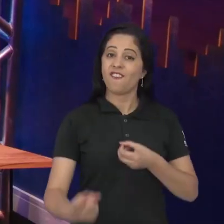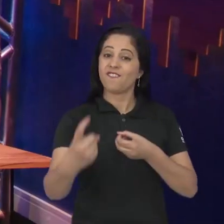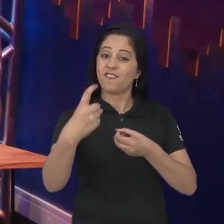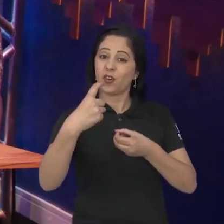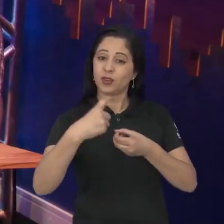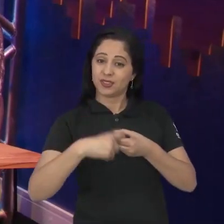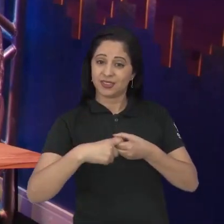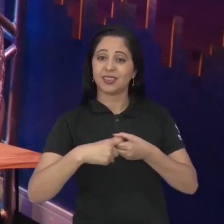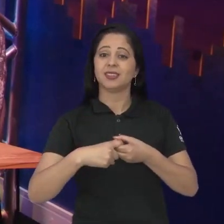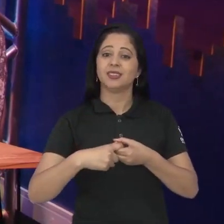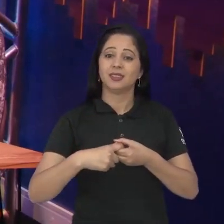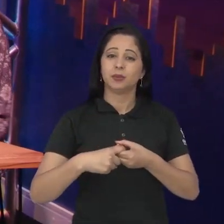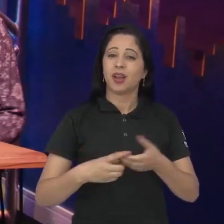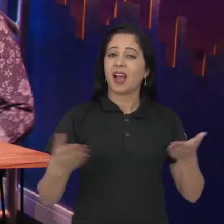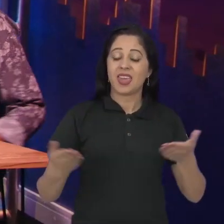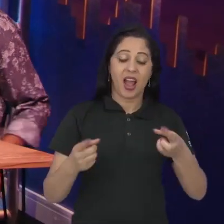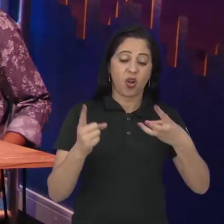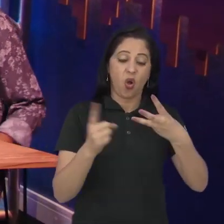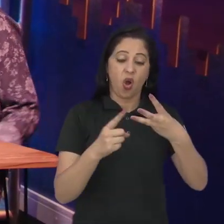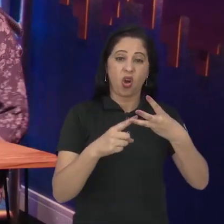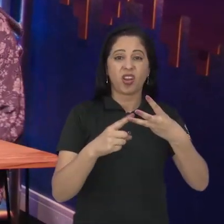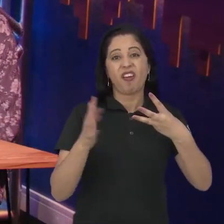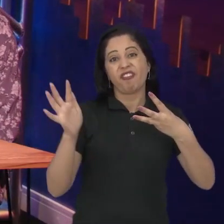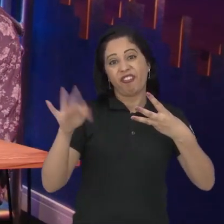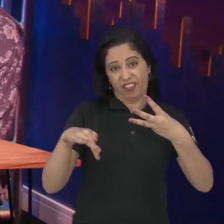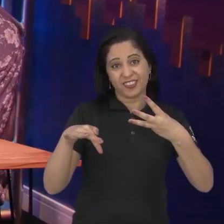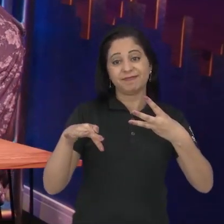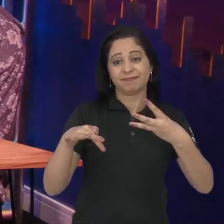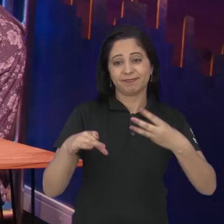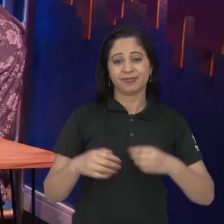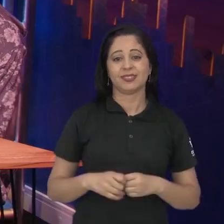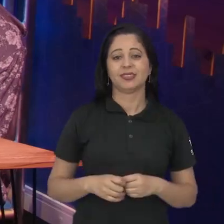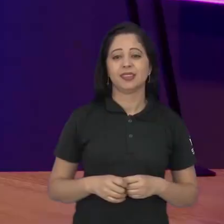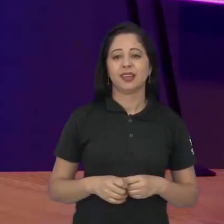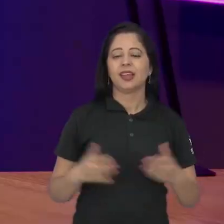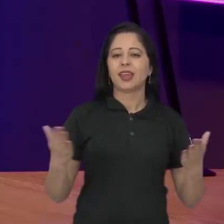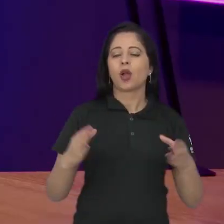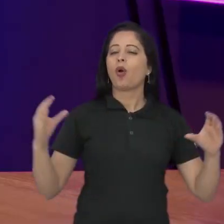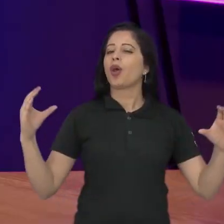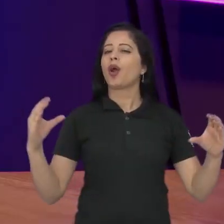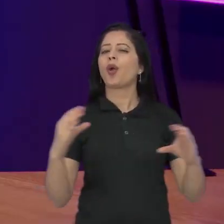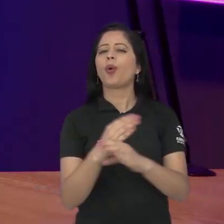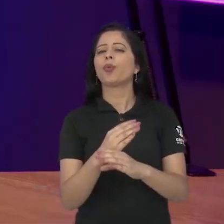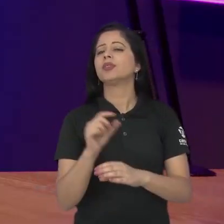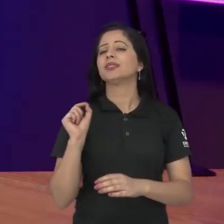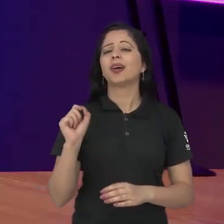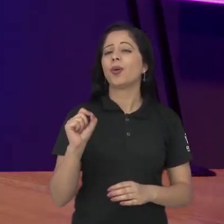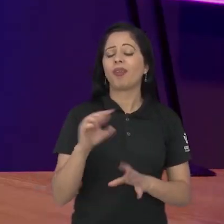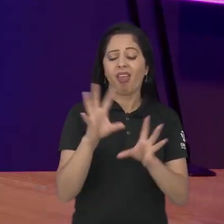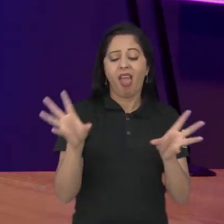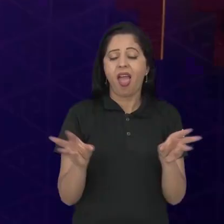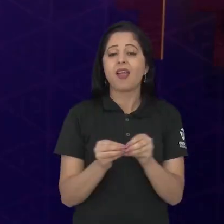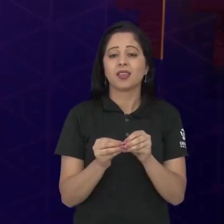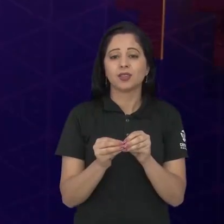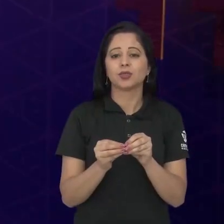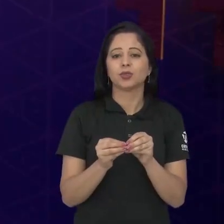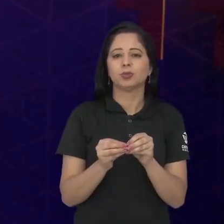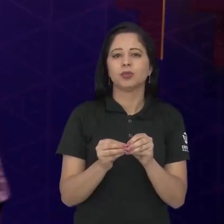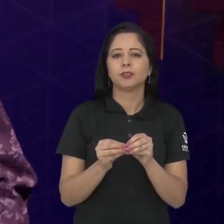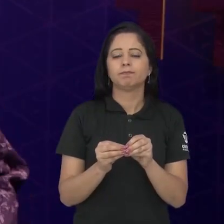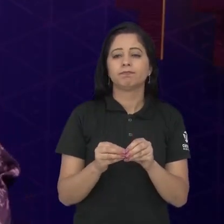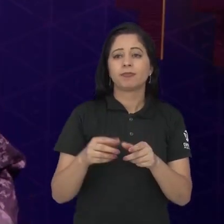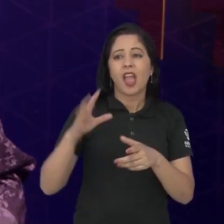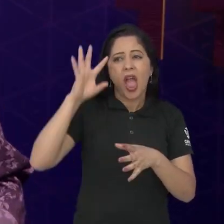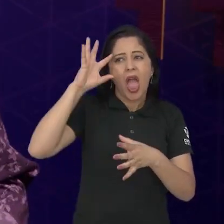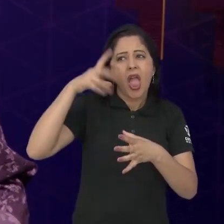E a gente está de volta aqui para o último bloco, e eu acho que a conclusão de tudo isso, Vicky,